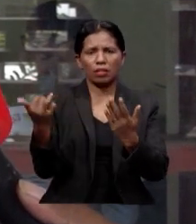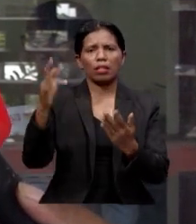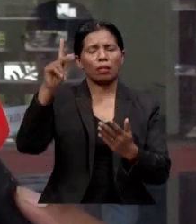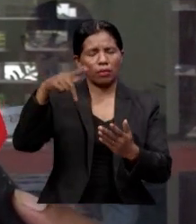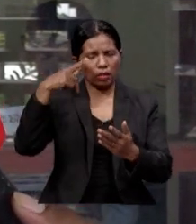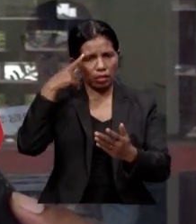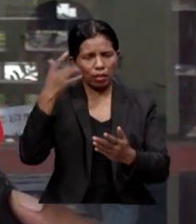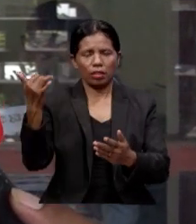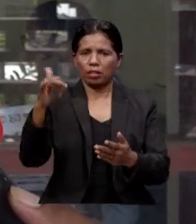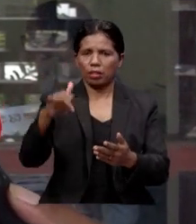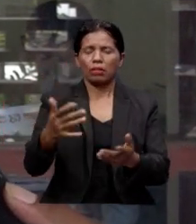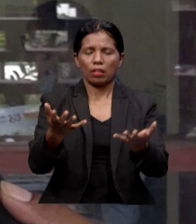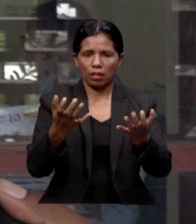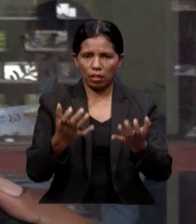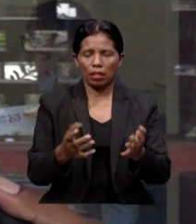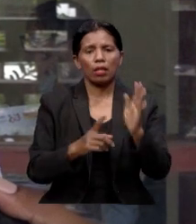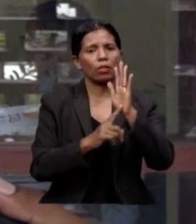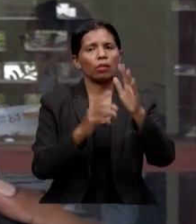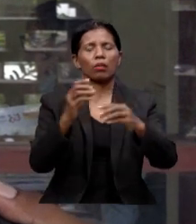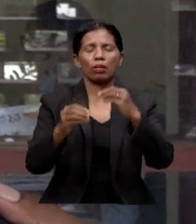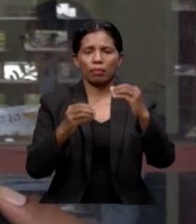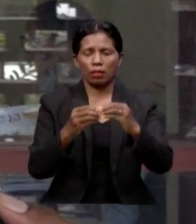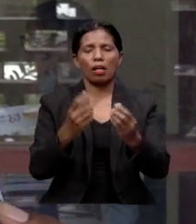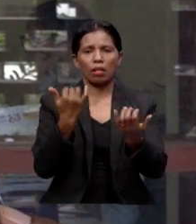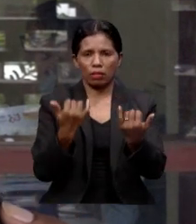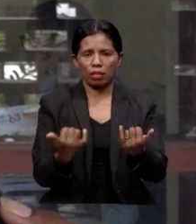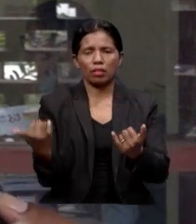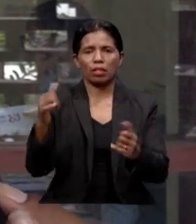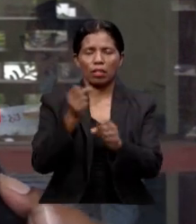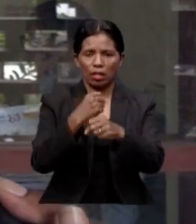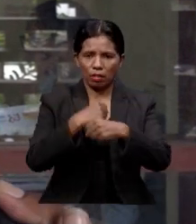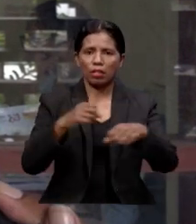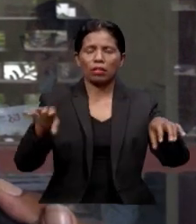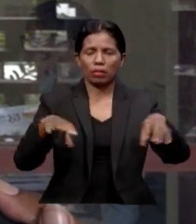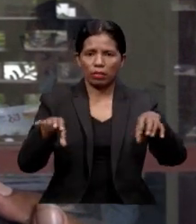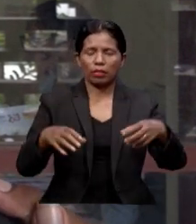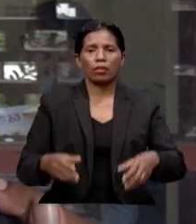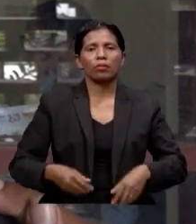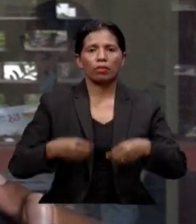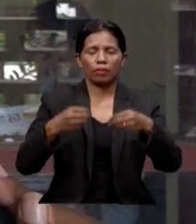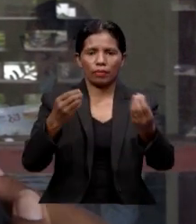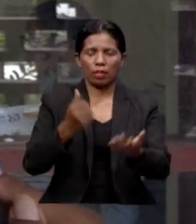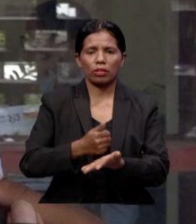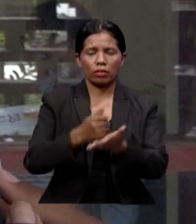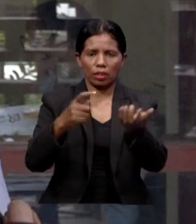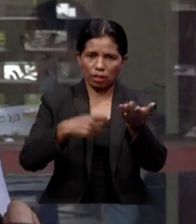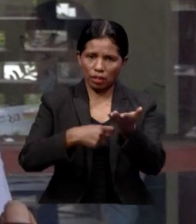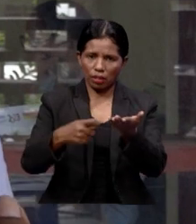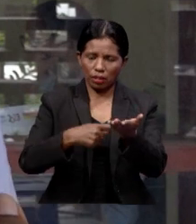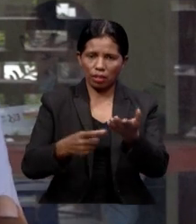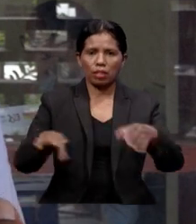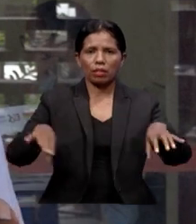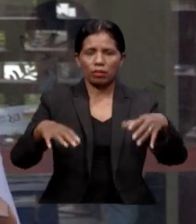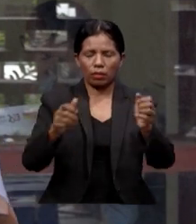mos atau kona ba agordau sir halala servis subalung hoela asistensi teknika servis sama to